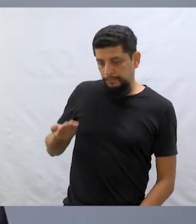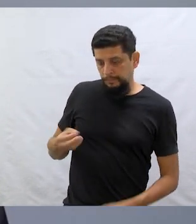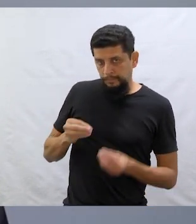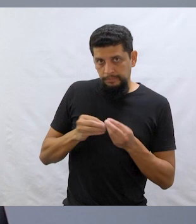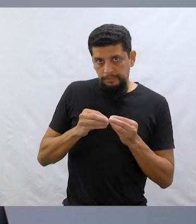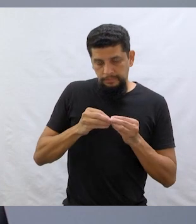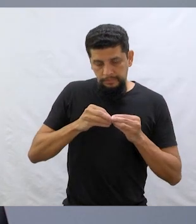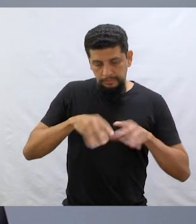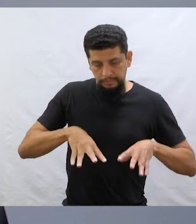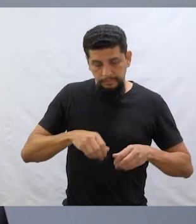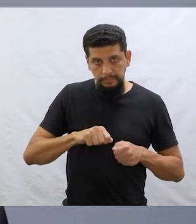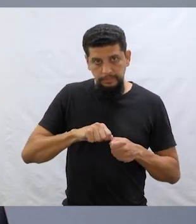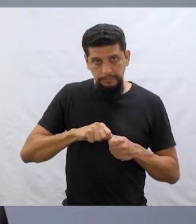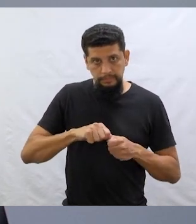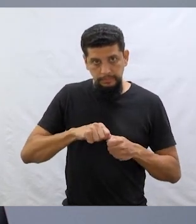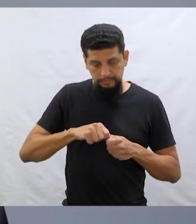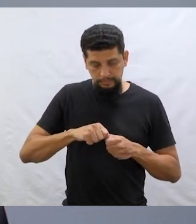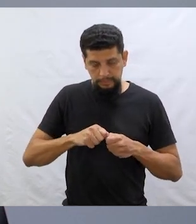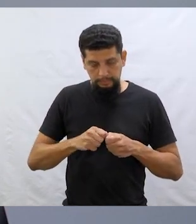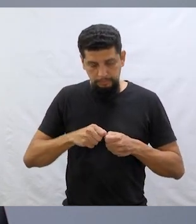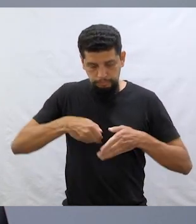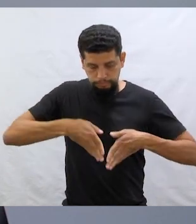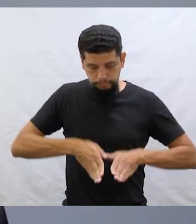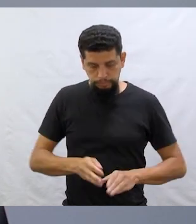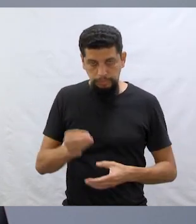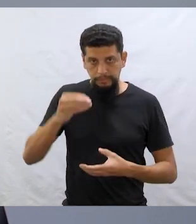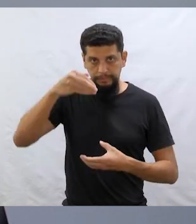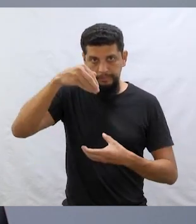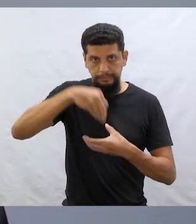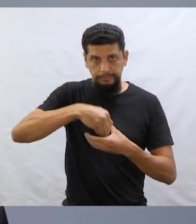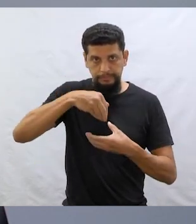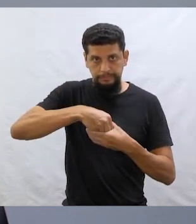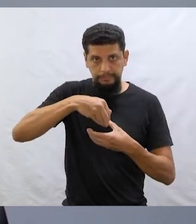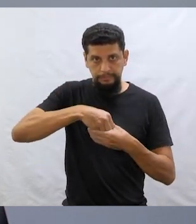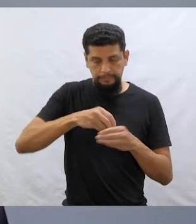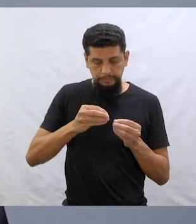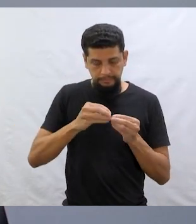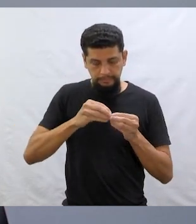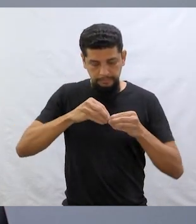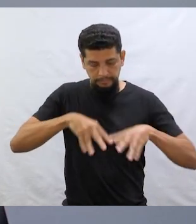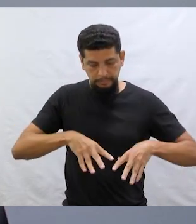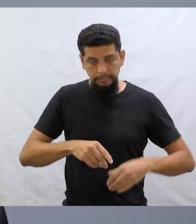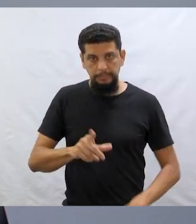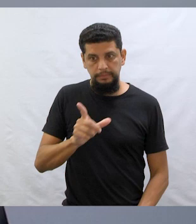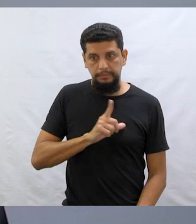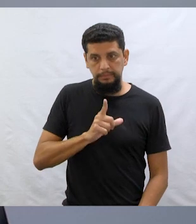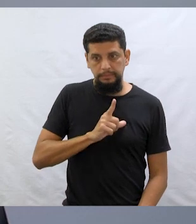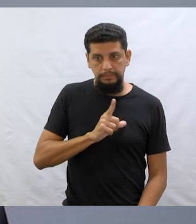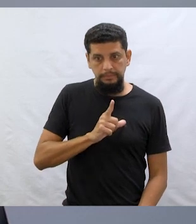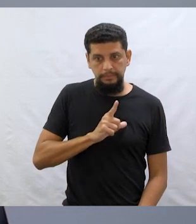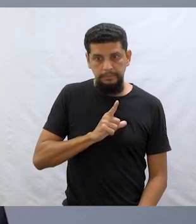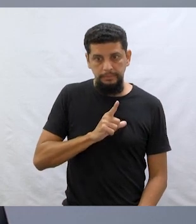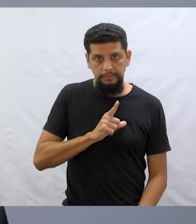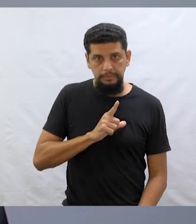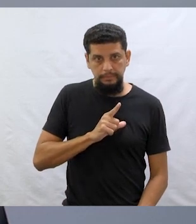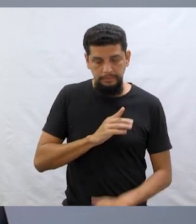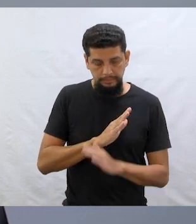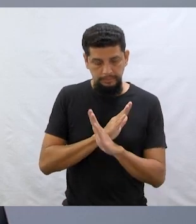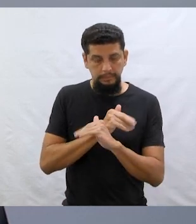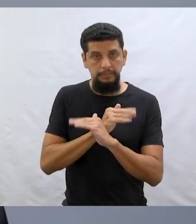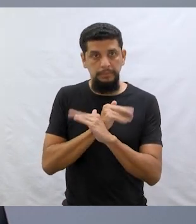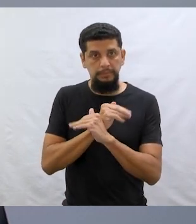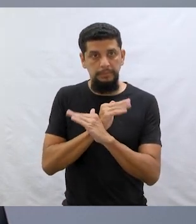o pintinho, ele nasce dentro do ovo. E aqui ele tem, aparece